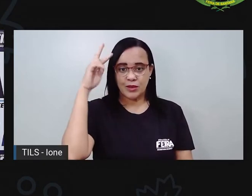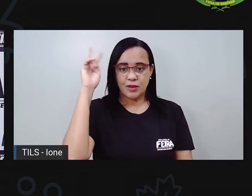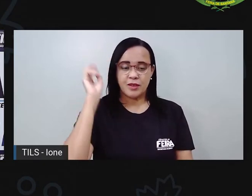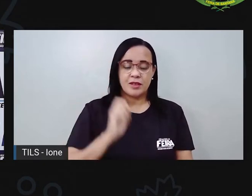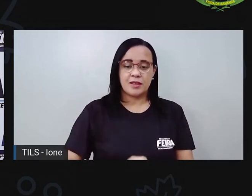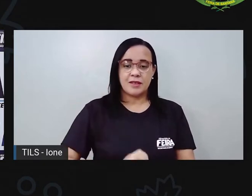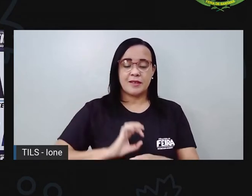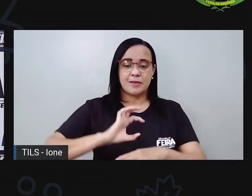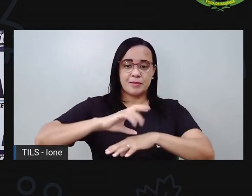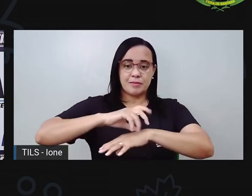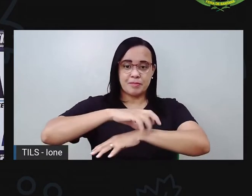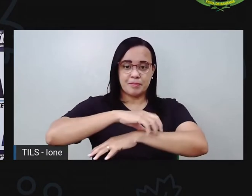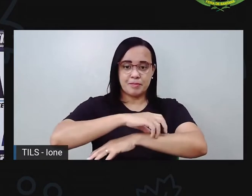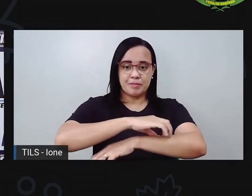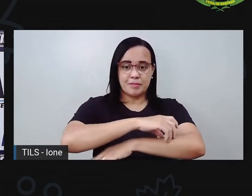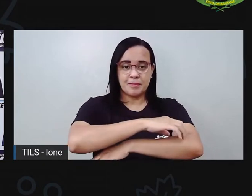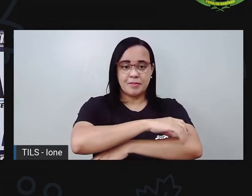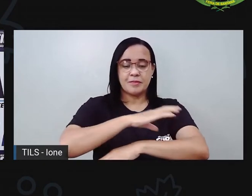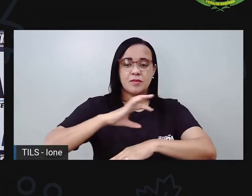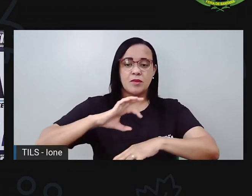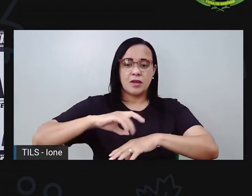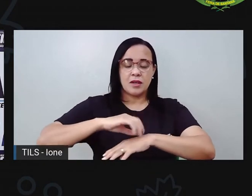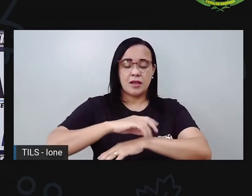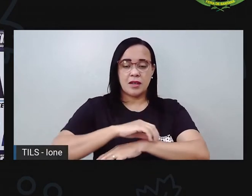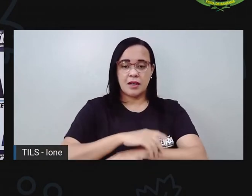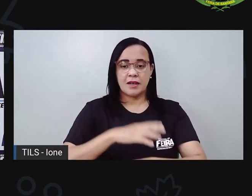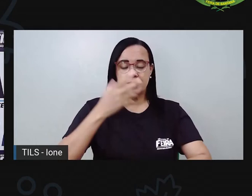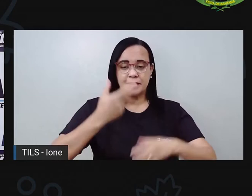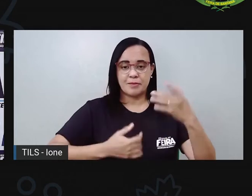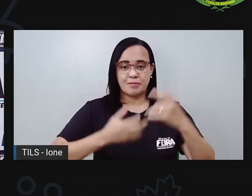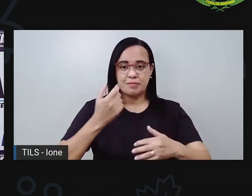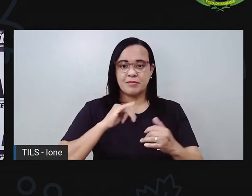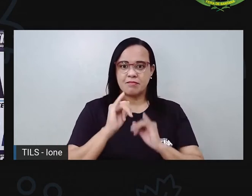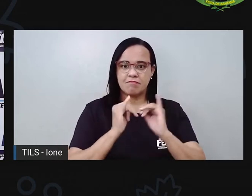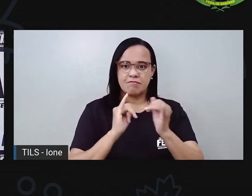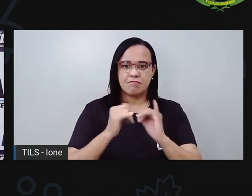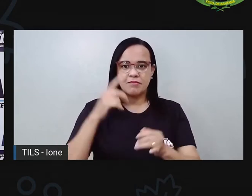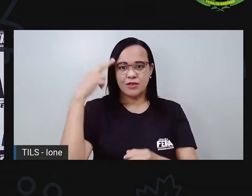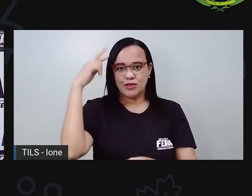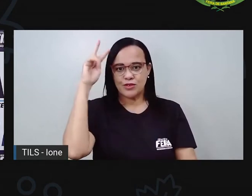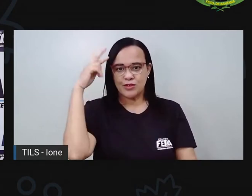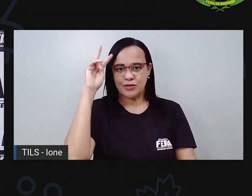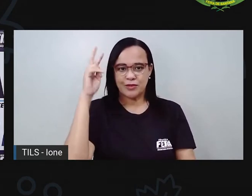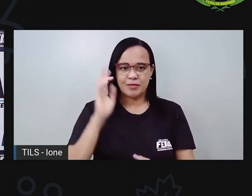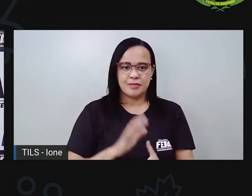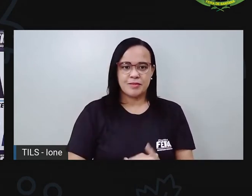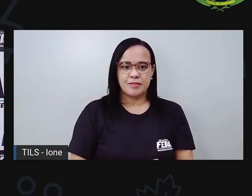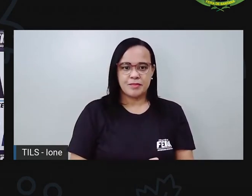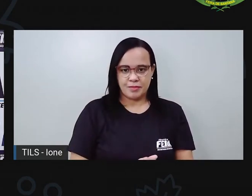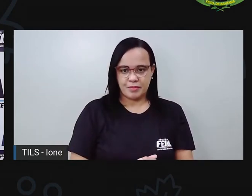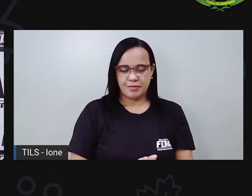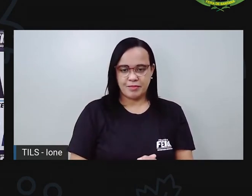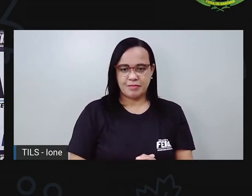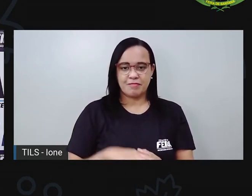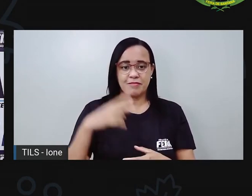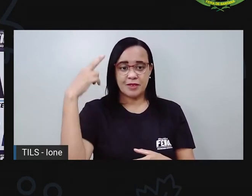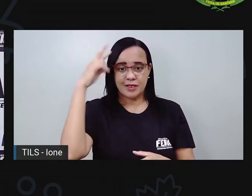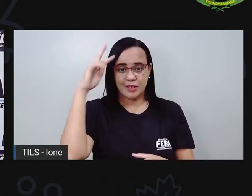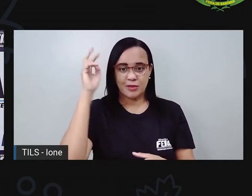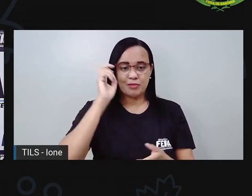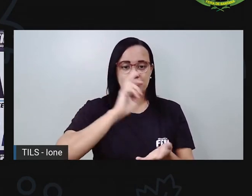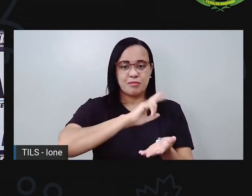história da aranha aquela Aranha contadora de história nossa que conta um tanto de história